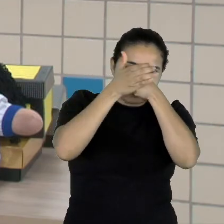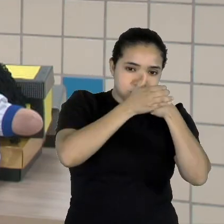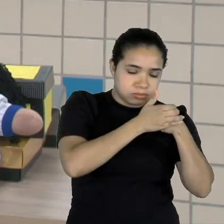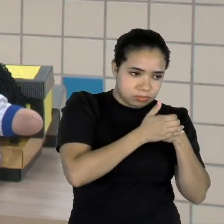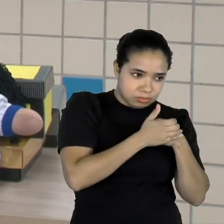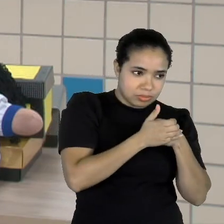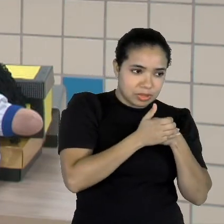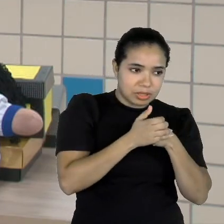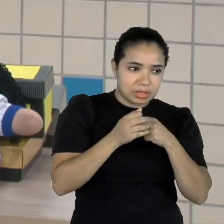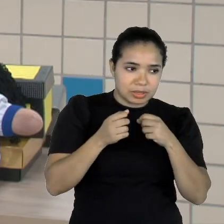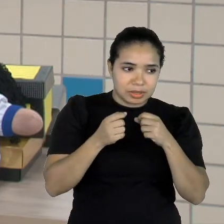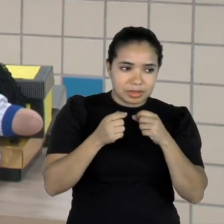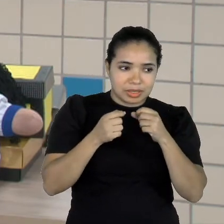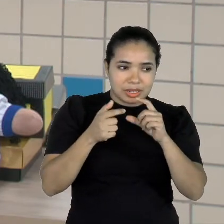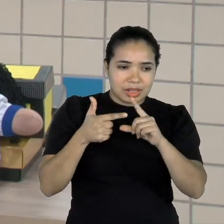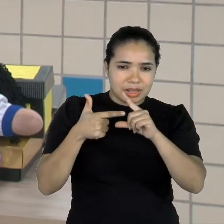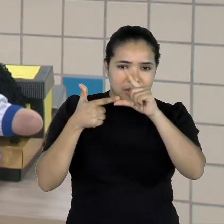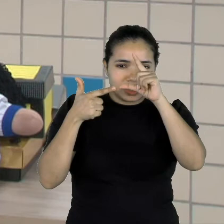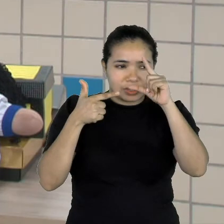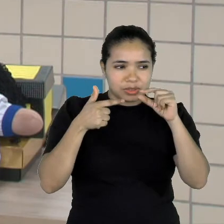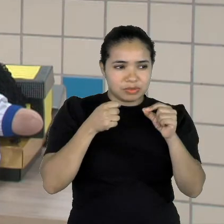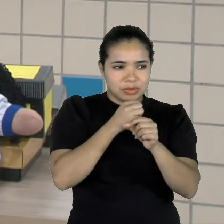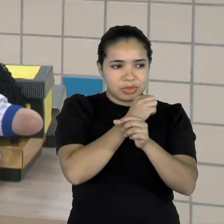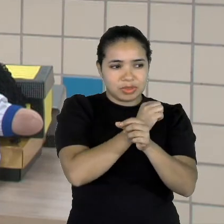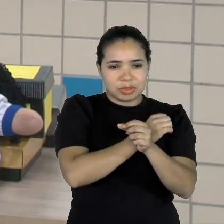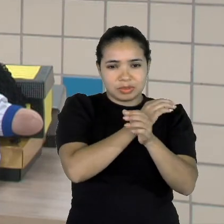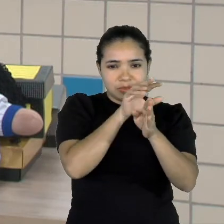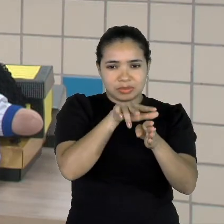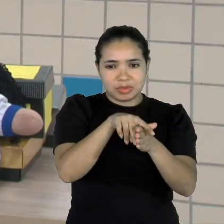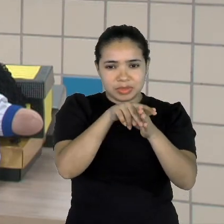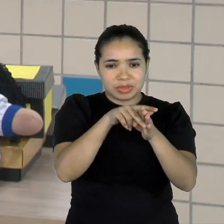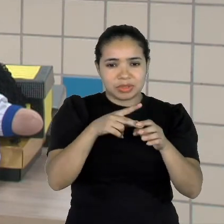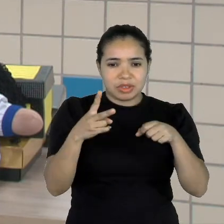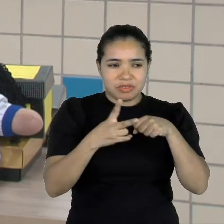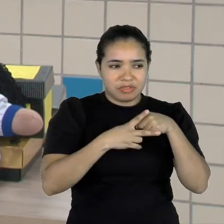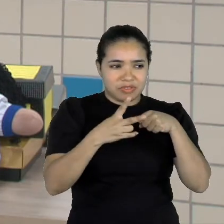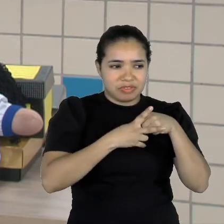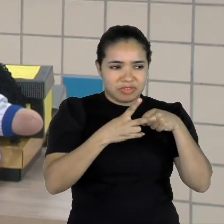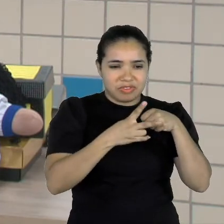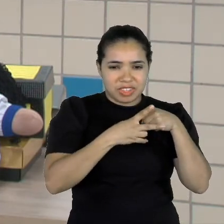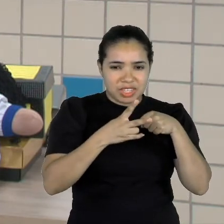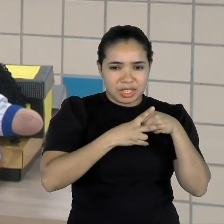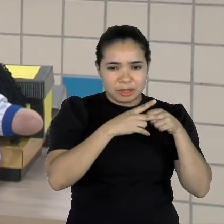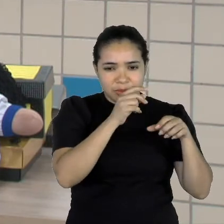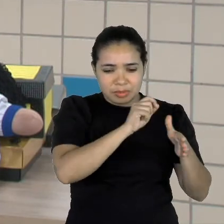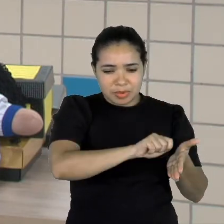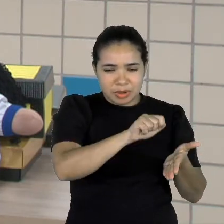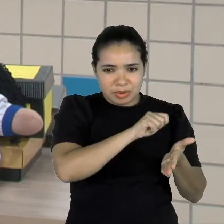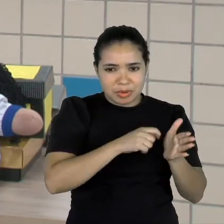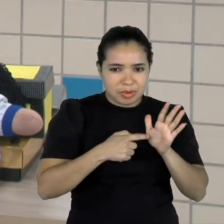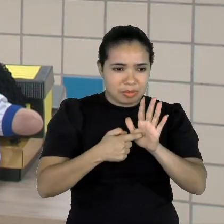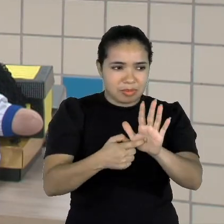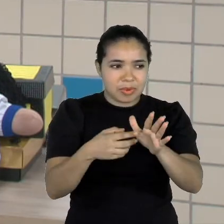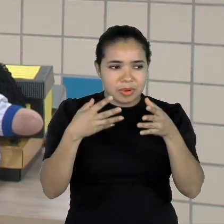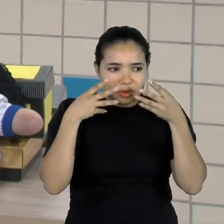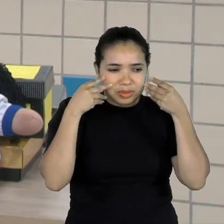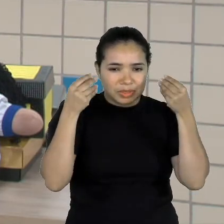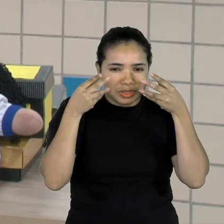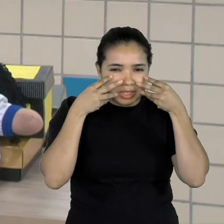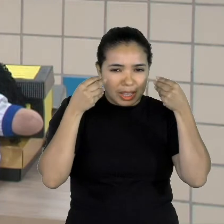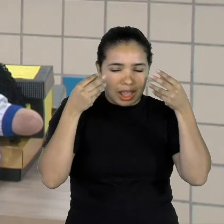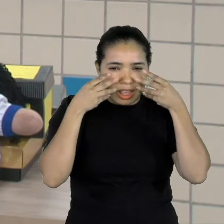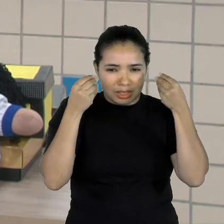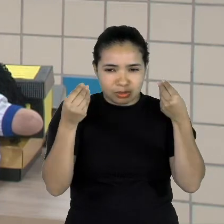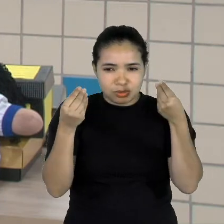E leva as folhas atrás, risca os vidros, trus, trus. mostra os gatos, trus, trus,